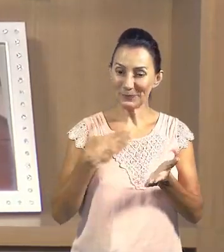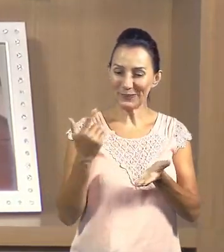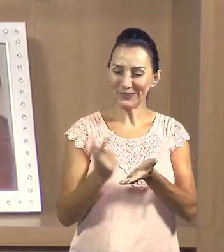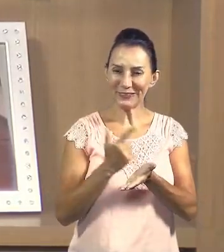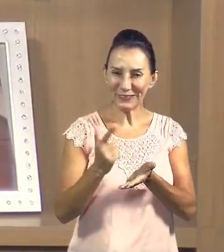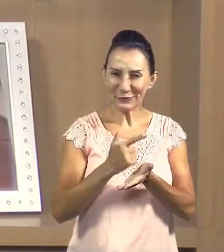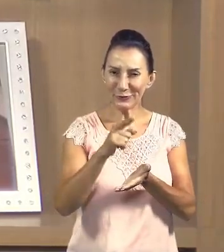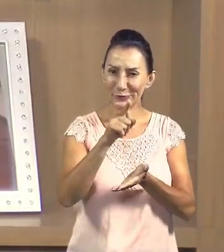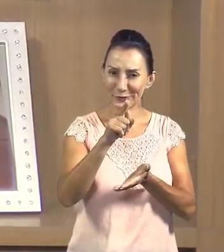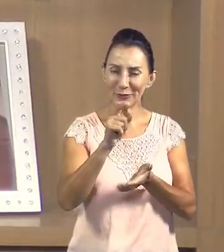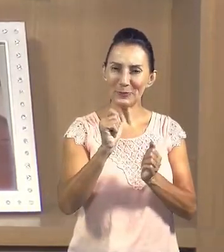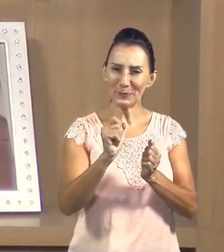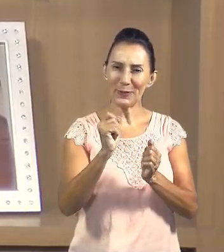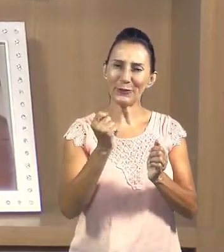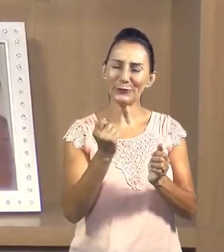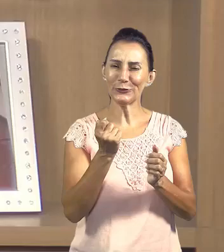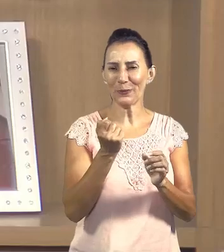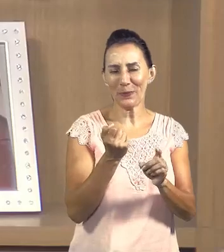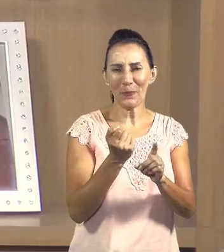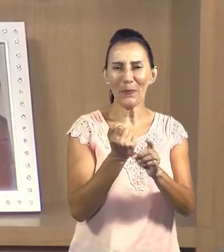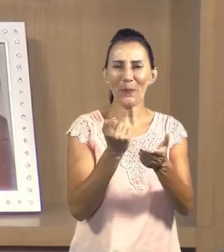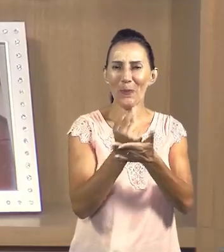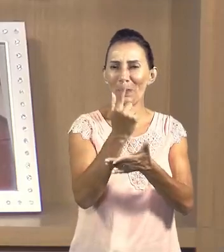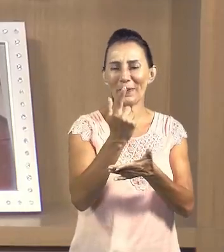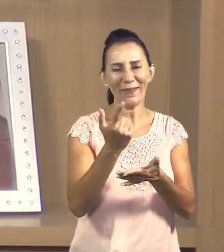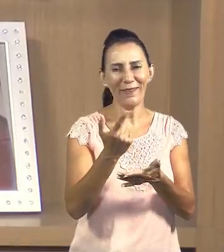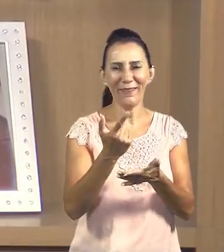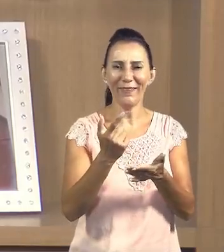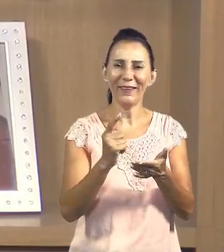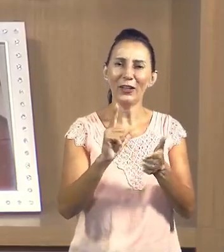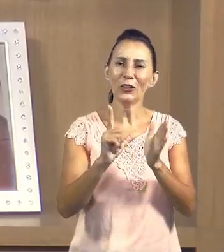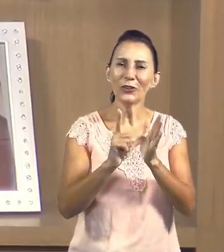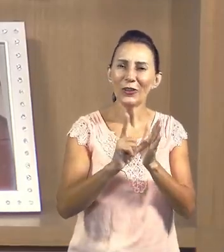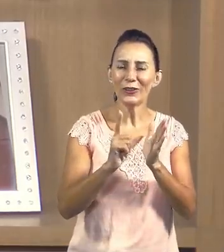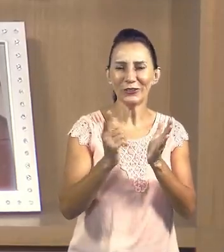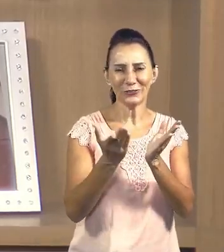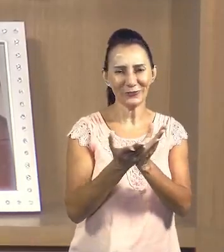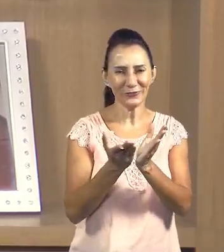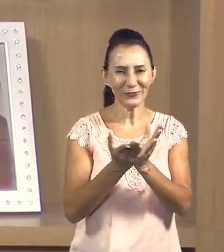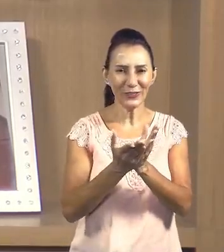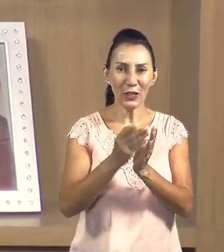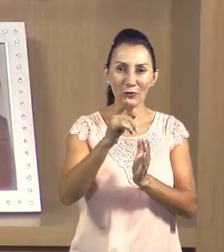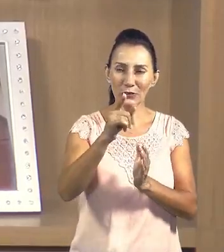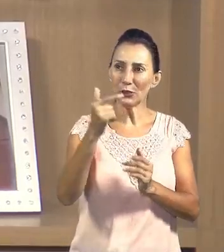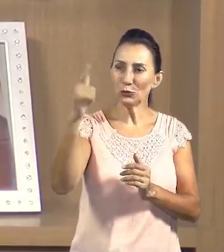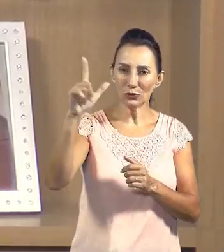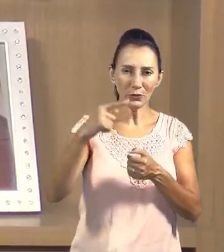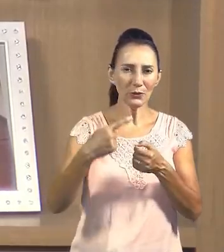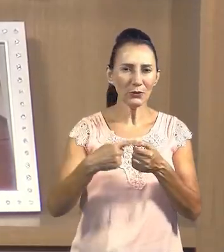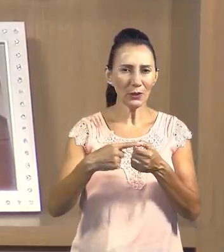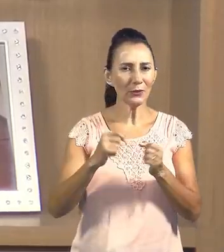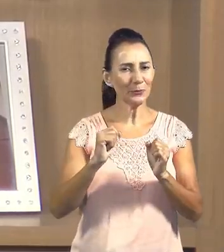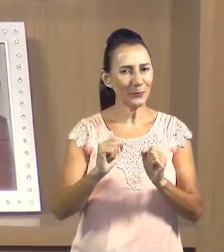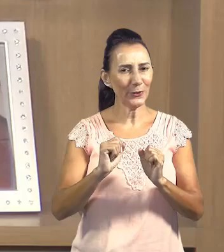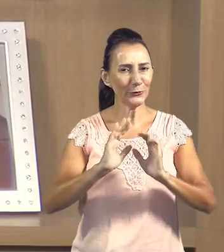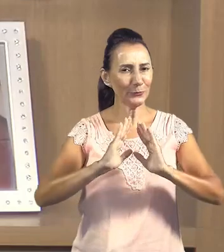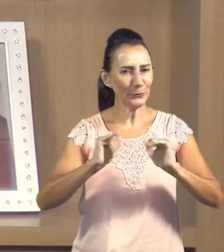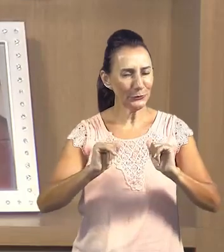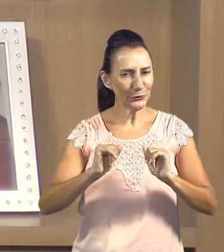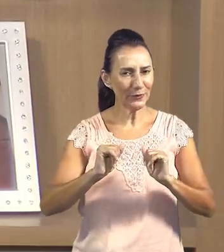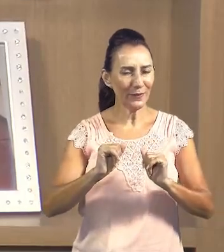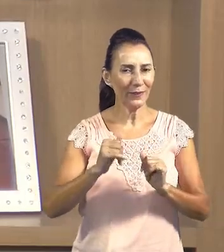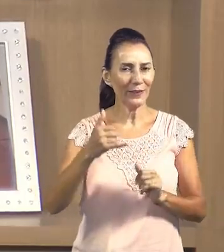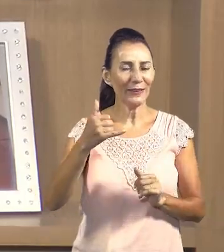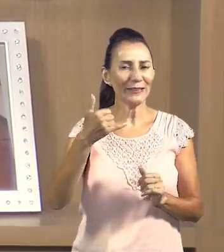os encontra em todas as livrarias evangélicas e você de outras cidades pode pedi-los através